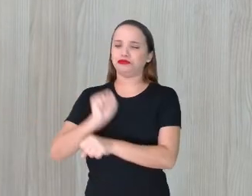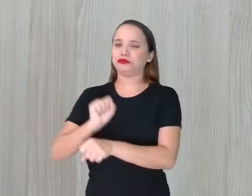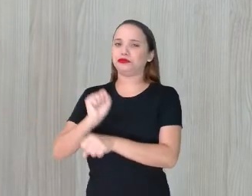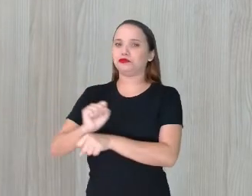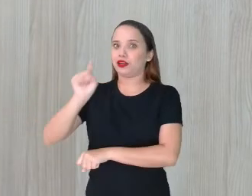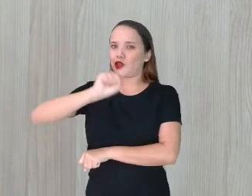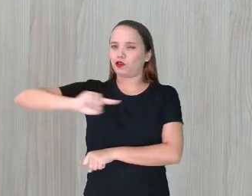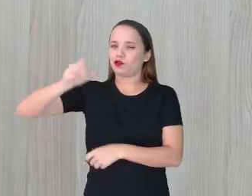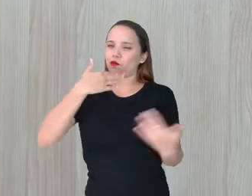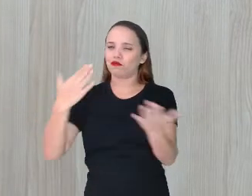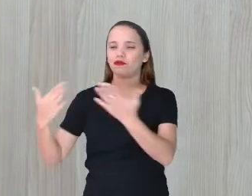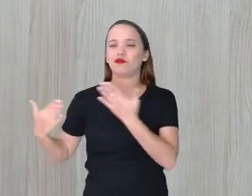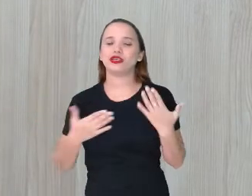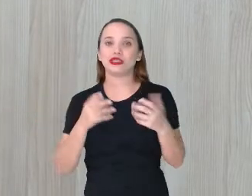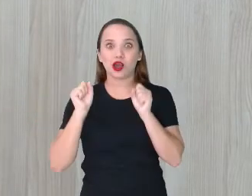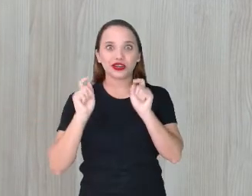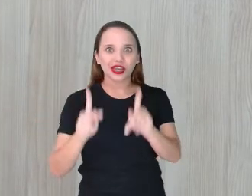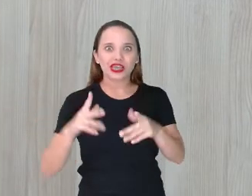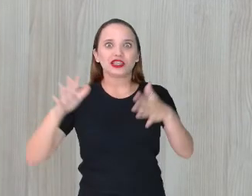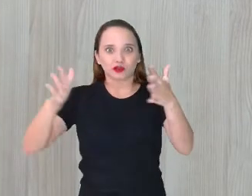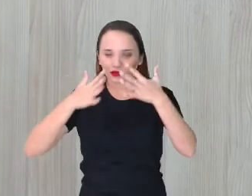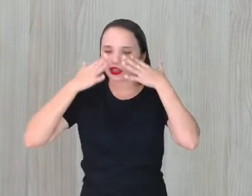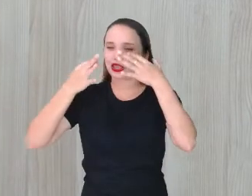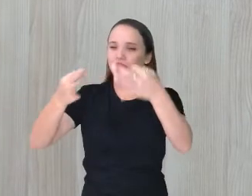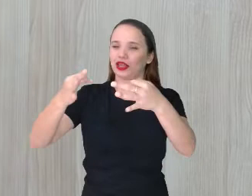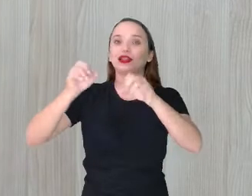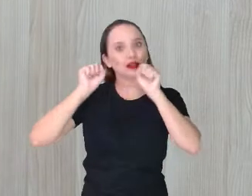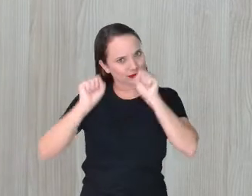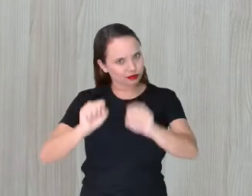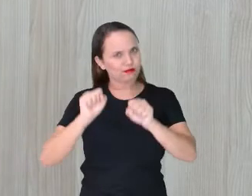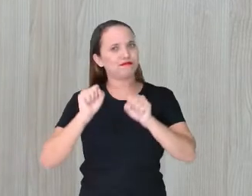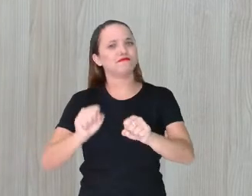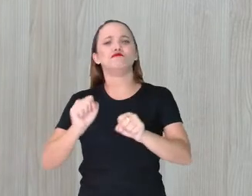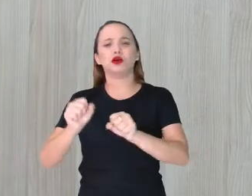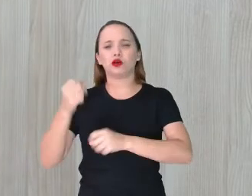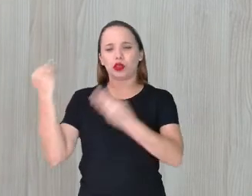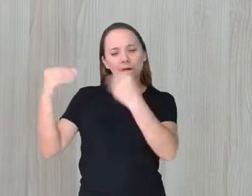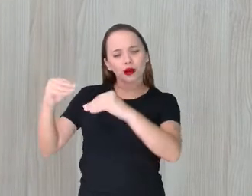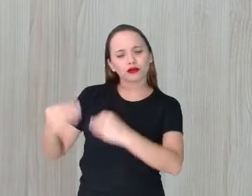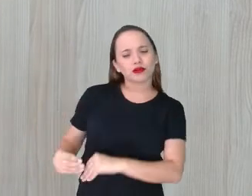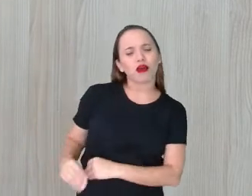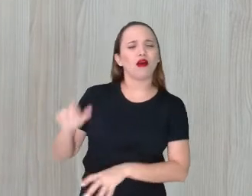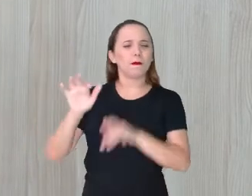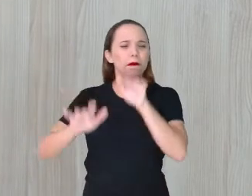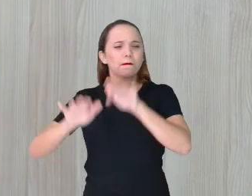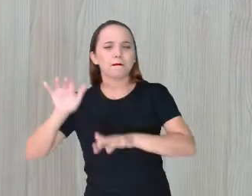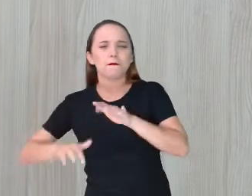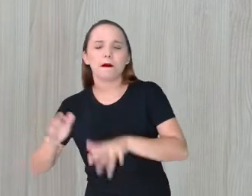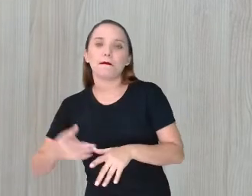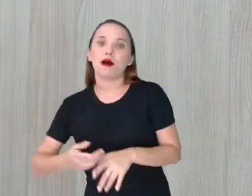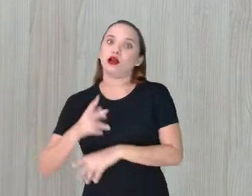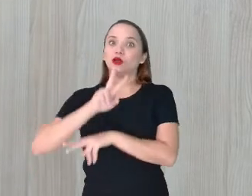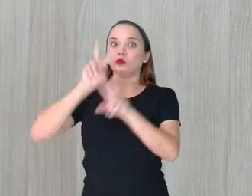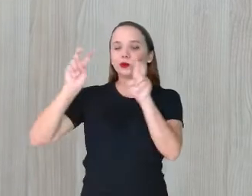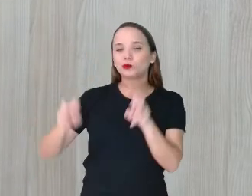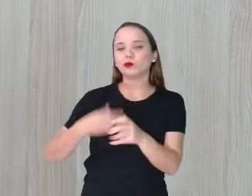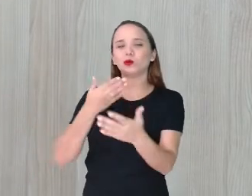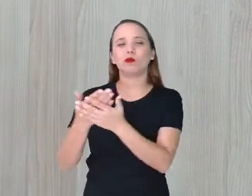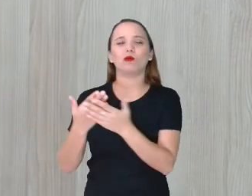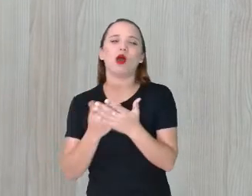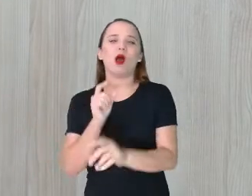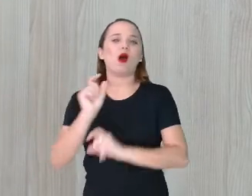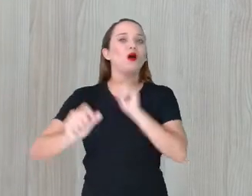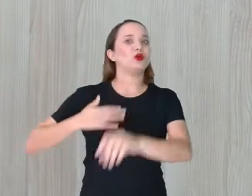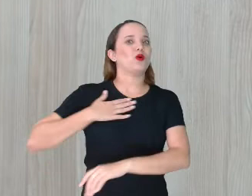aquela conversinha. Então, fiquem atentos e podem aí escrever, né, falar sobre a aula, dizer o que é que estão gostando, o